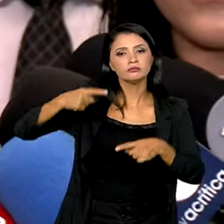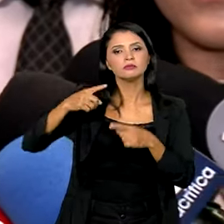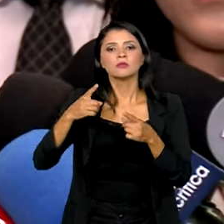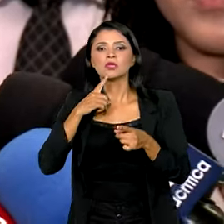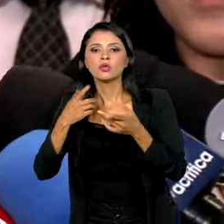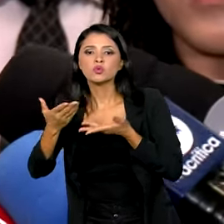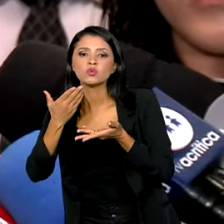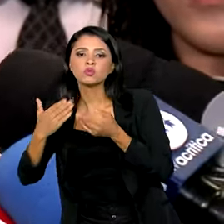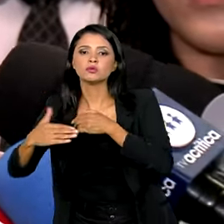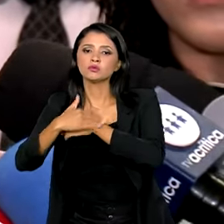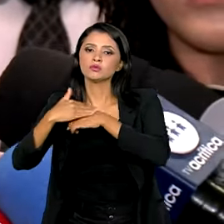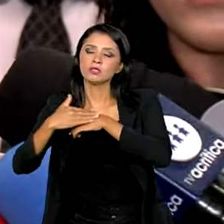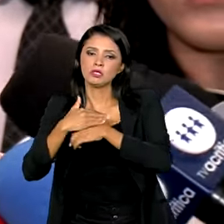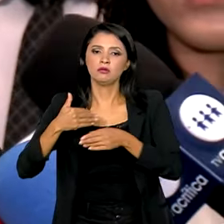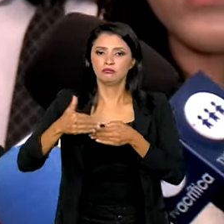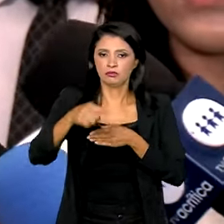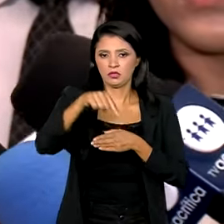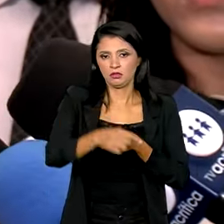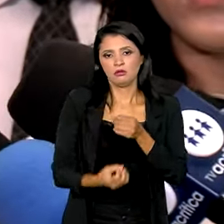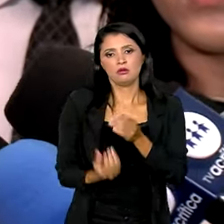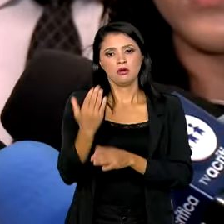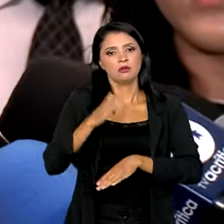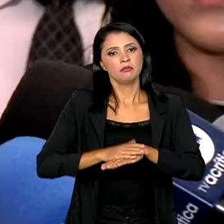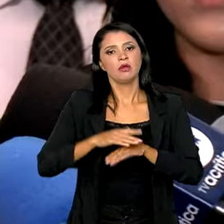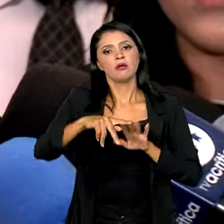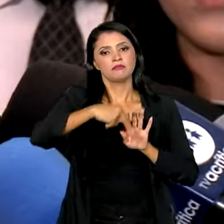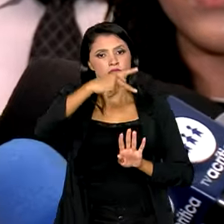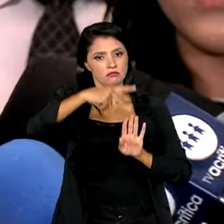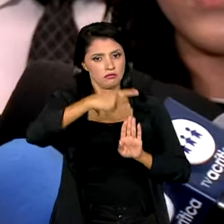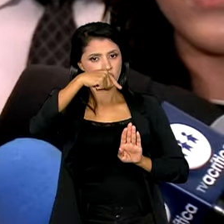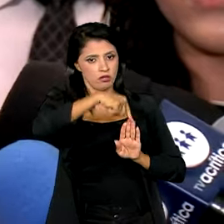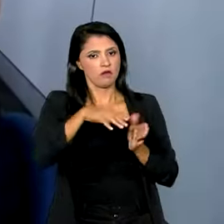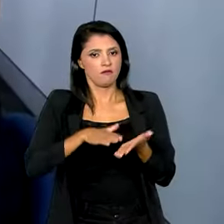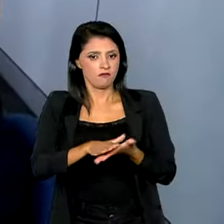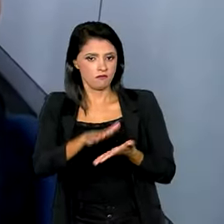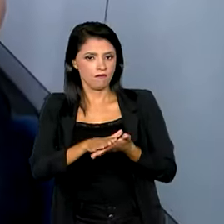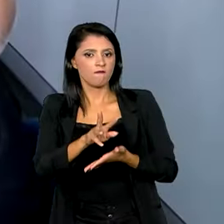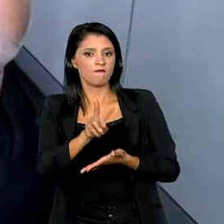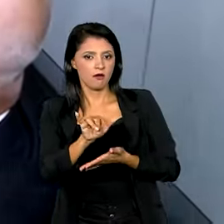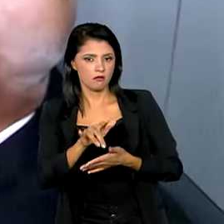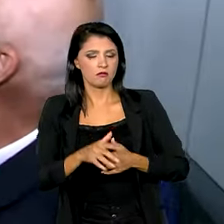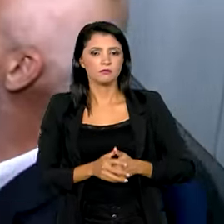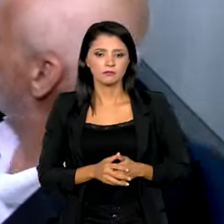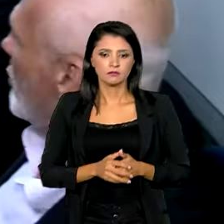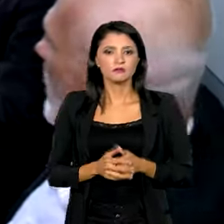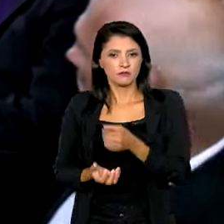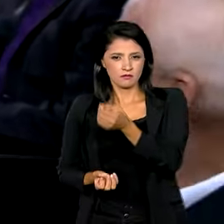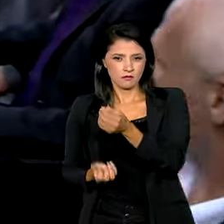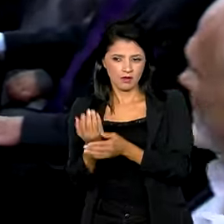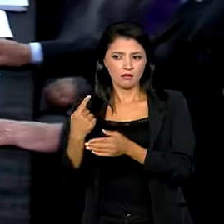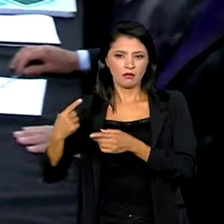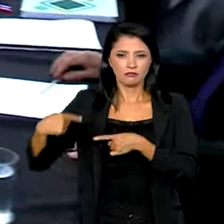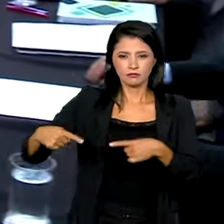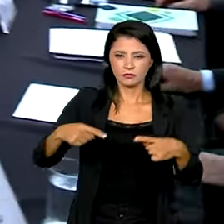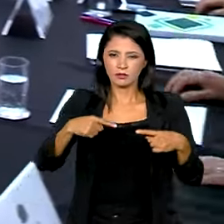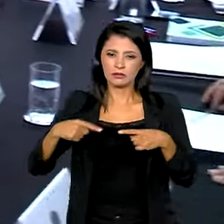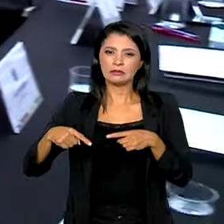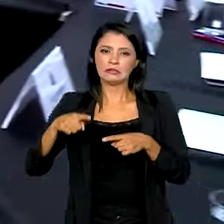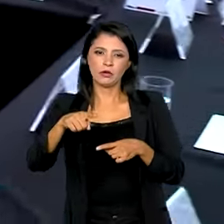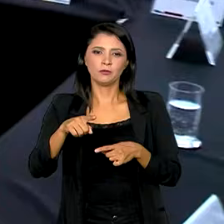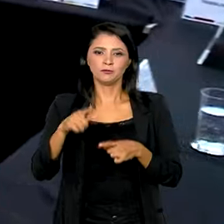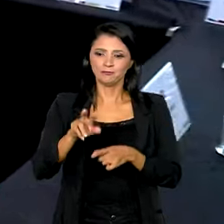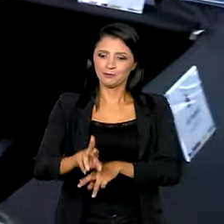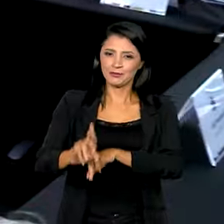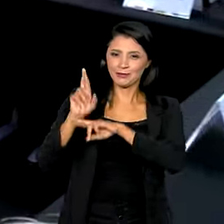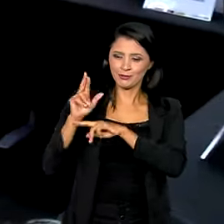diálogo a partir daqui, estabelecida pela portaria que será publicada. Construída após negociações de representantes de empregados